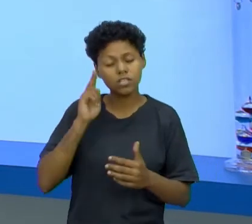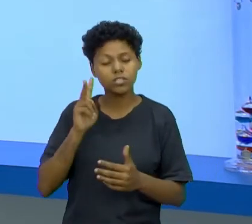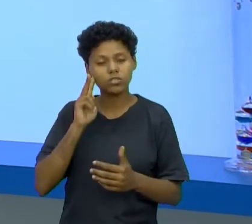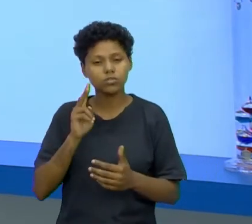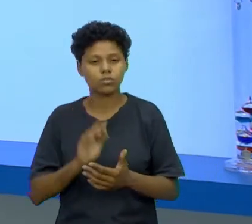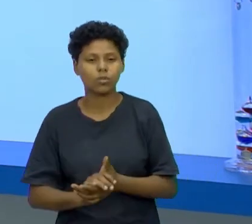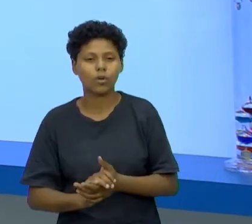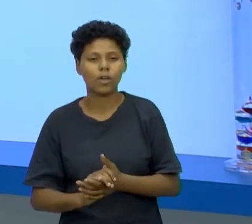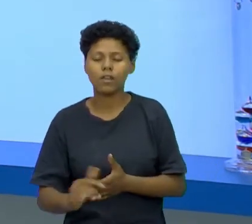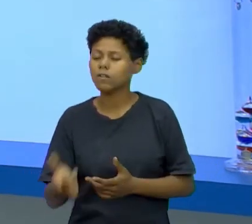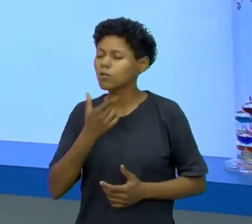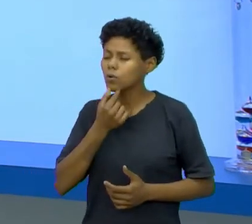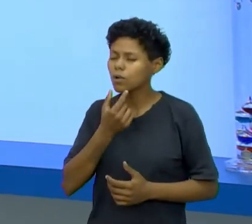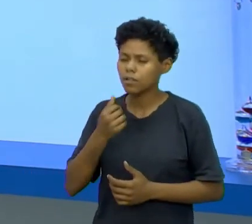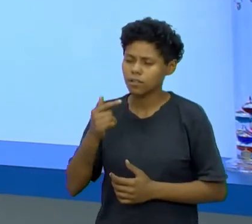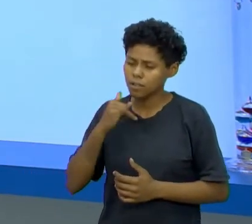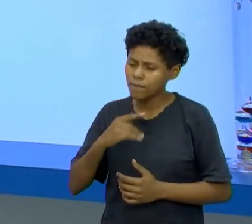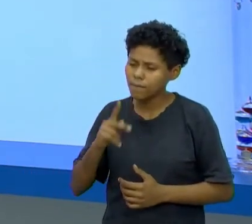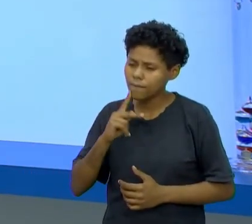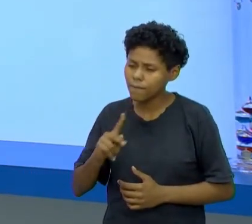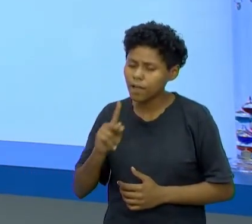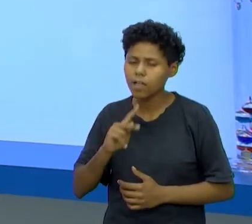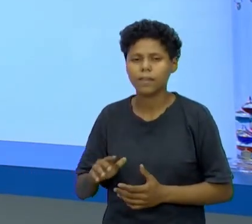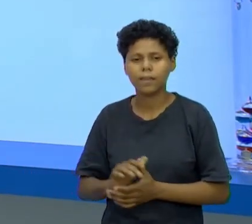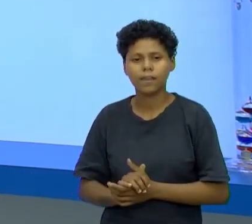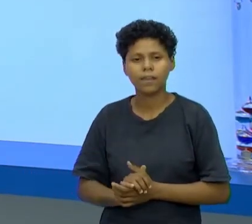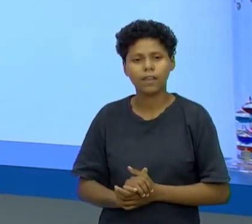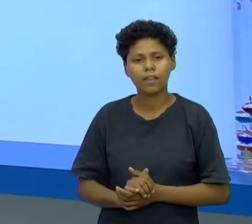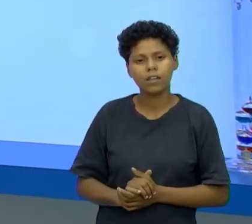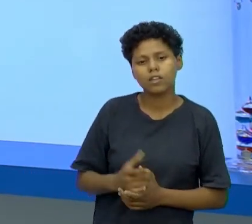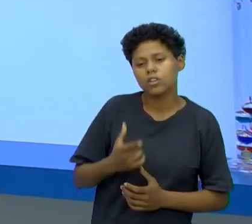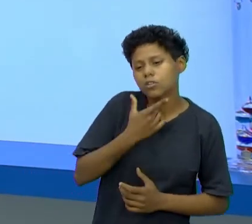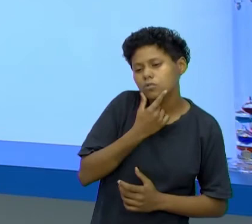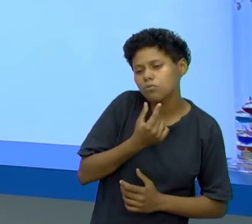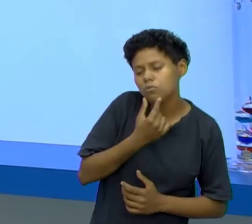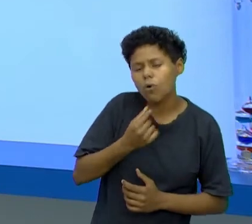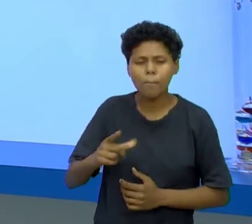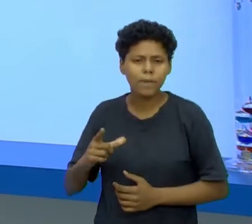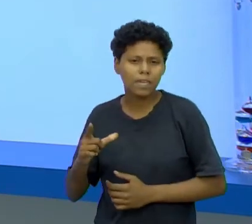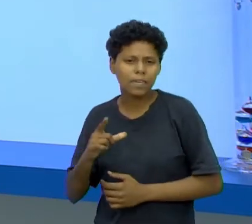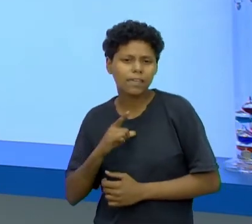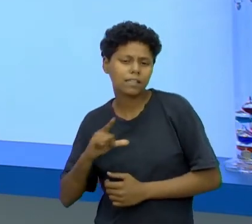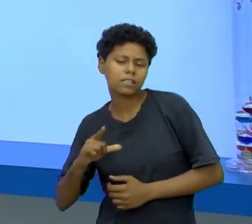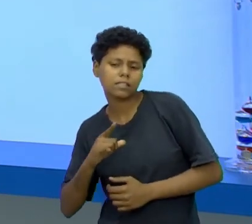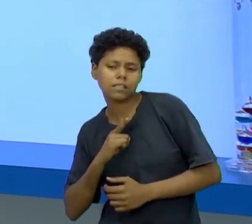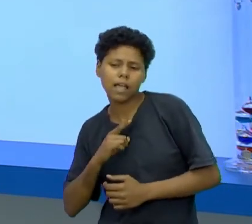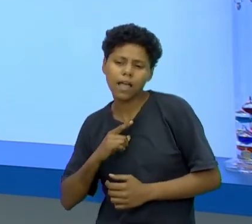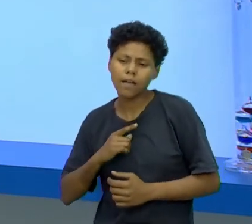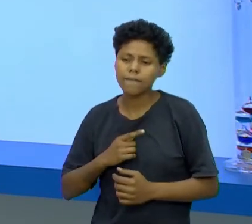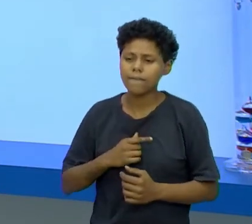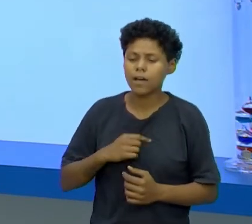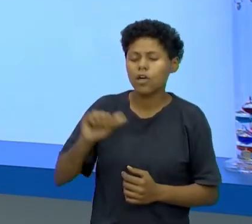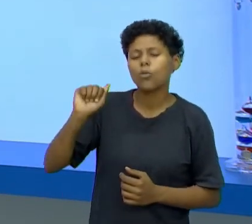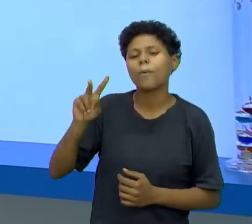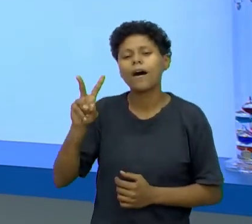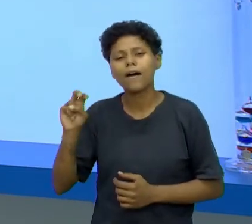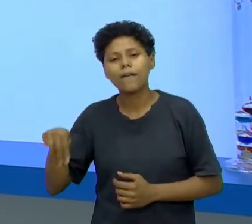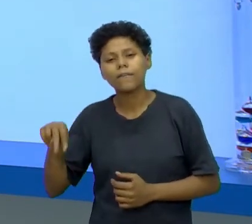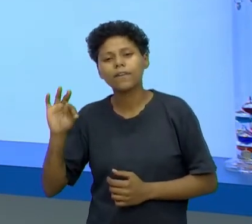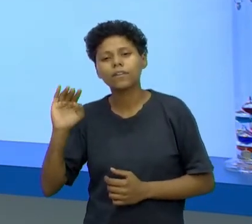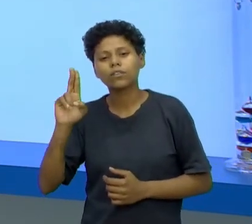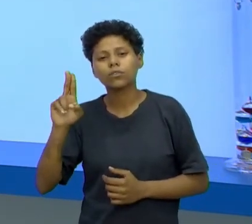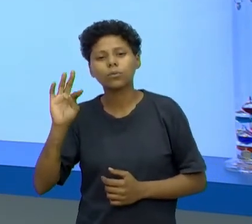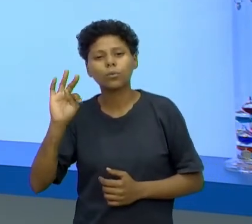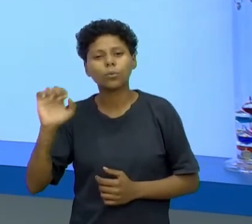um diálogo ali entre o Marco Polo, que é um genovês que estava lá numa expedição, numa aventura lá, e